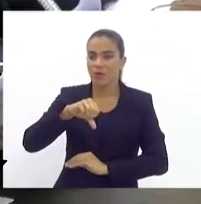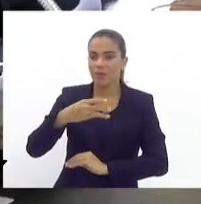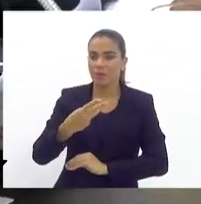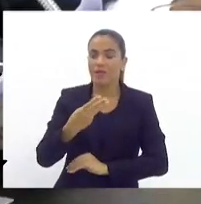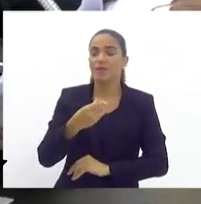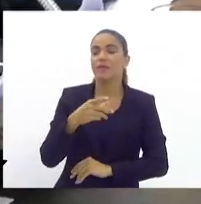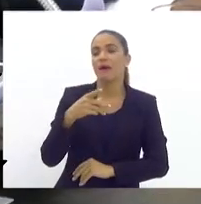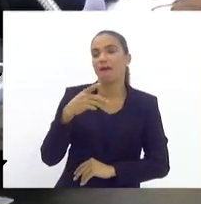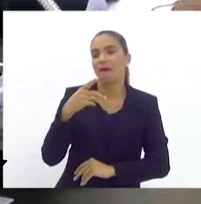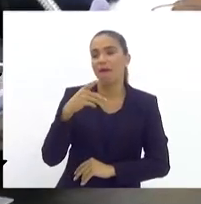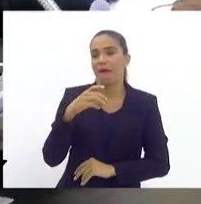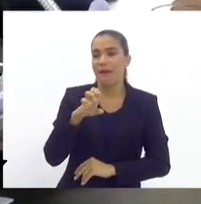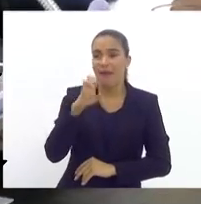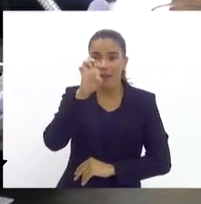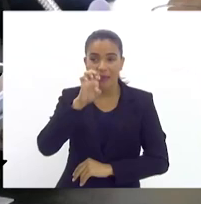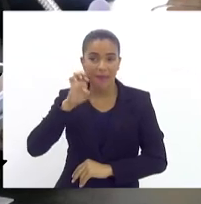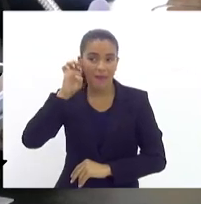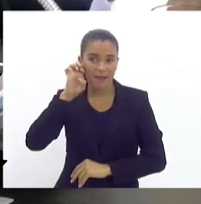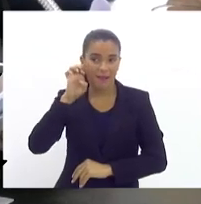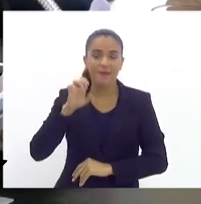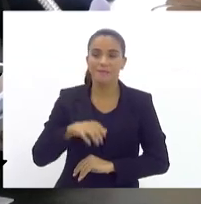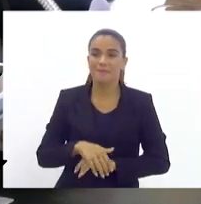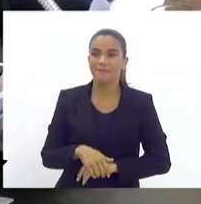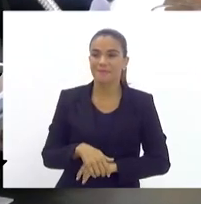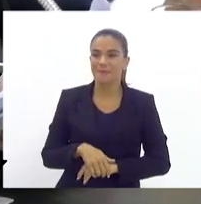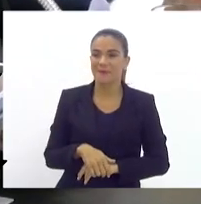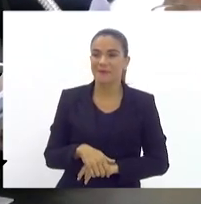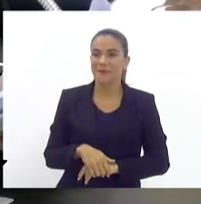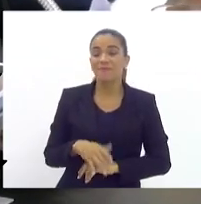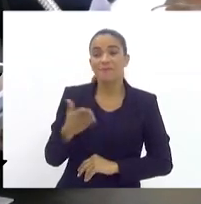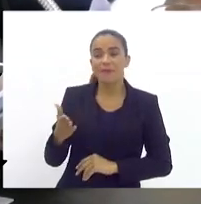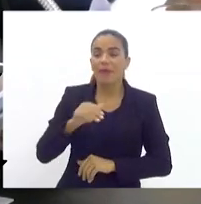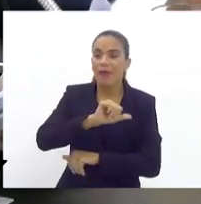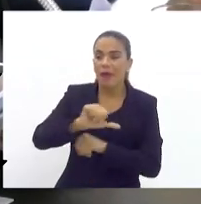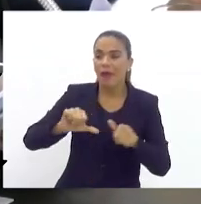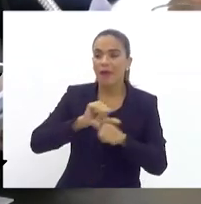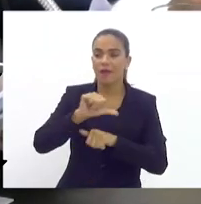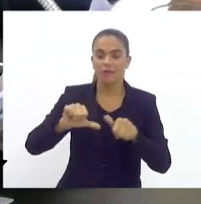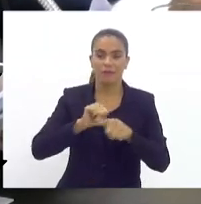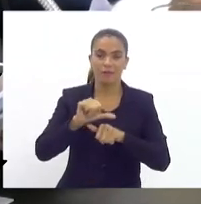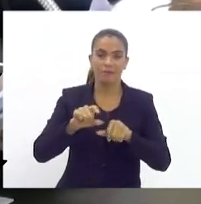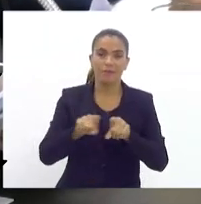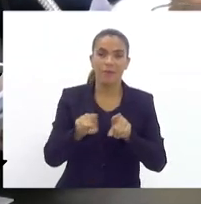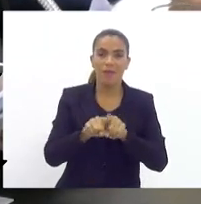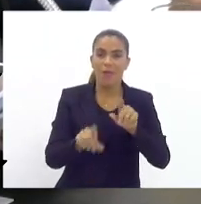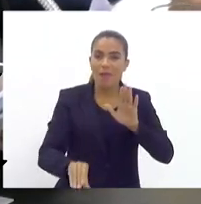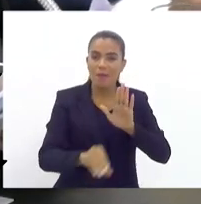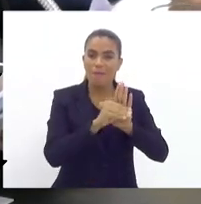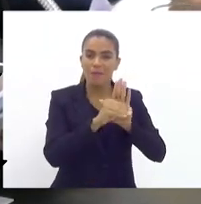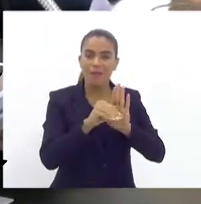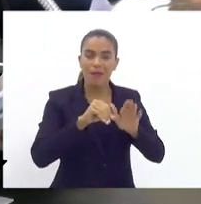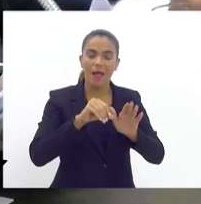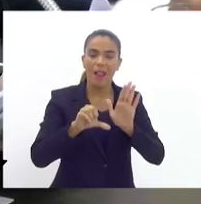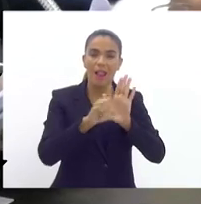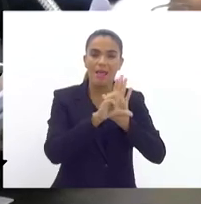Élica Takimoto, presente na sessão, que altera-se, que tem como ementa, altera-se a